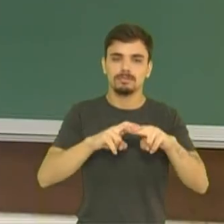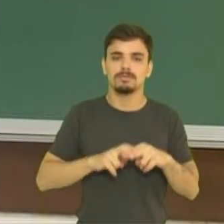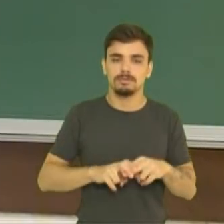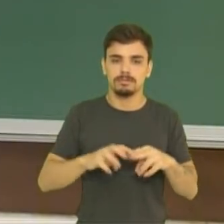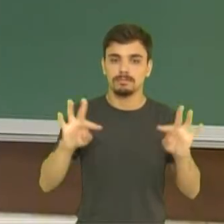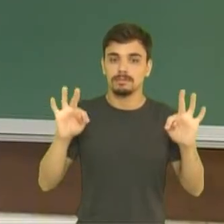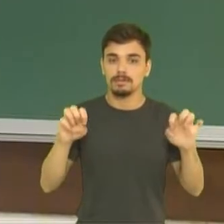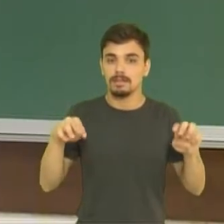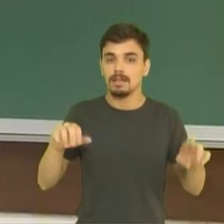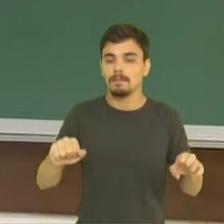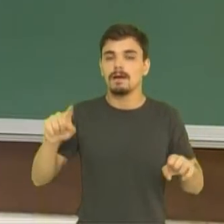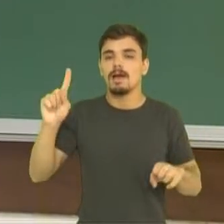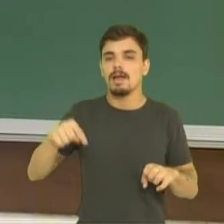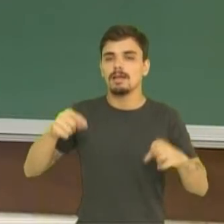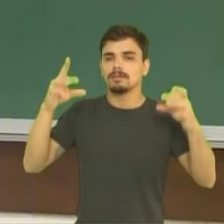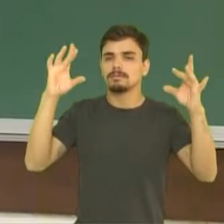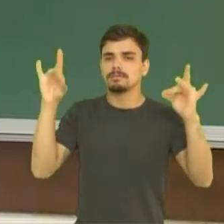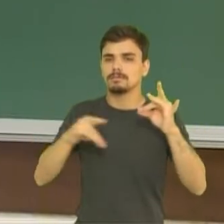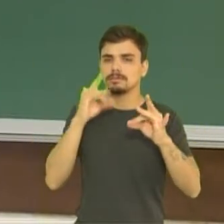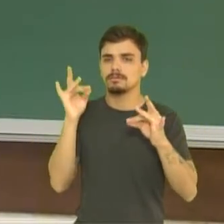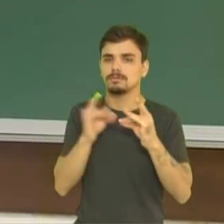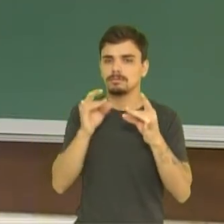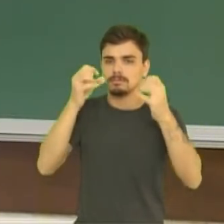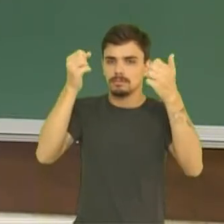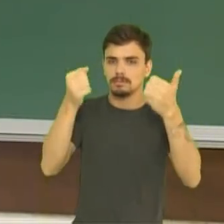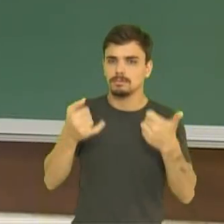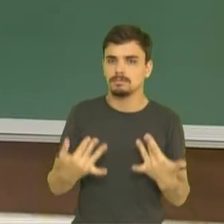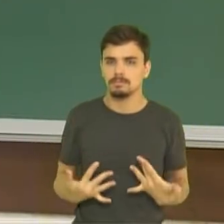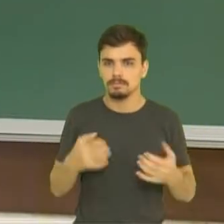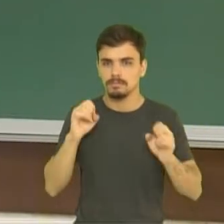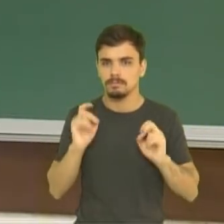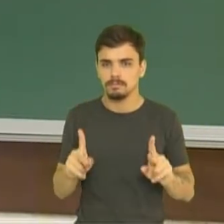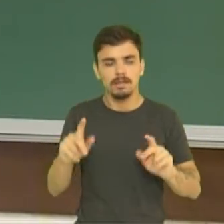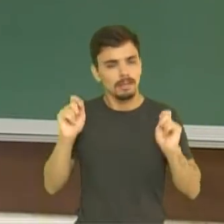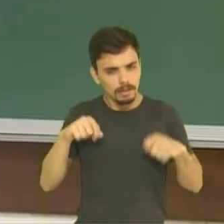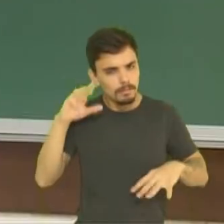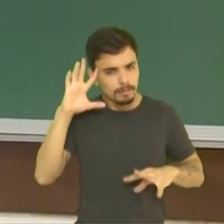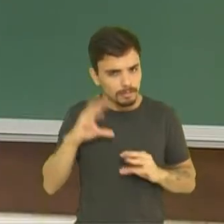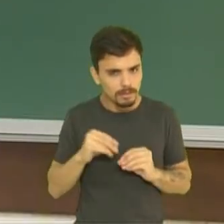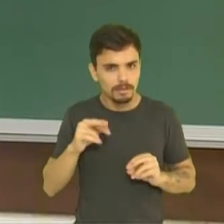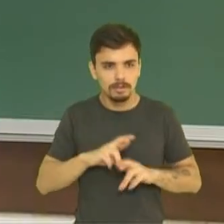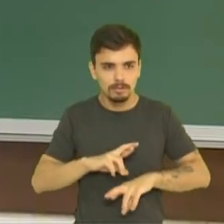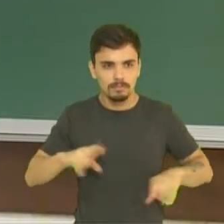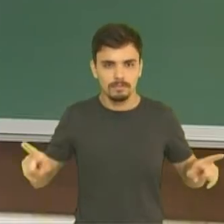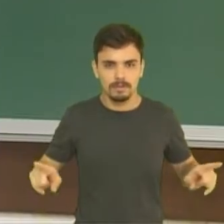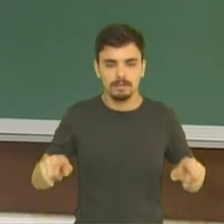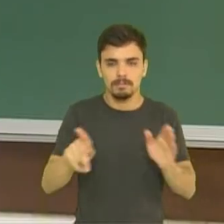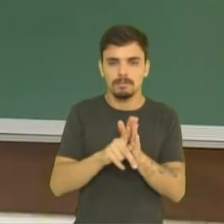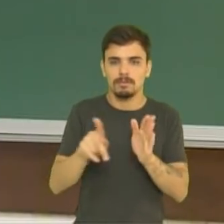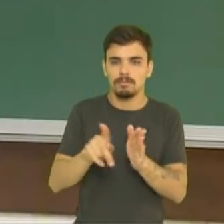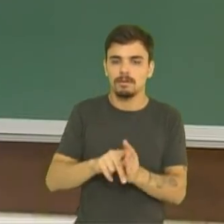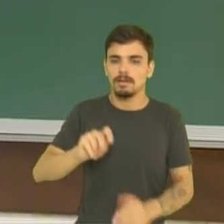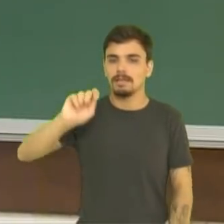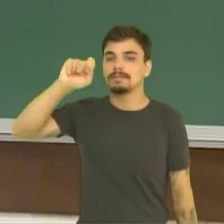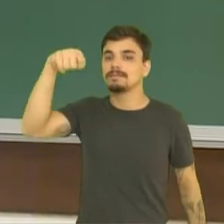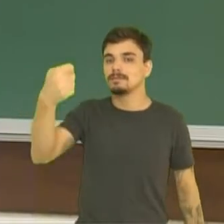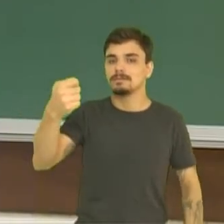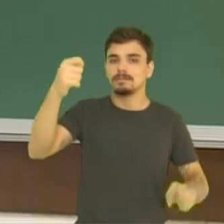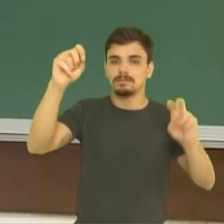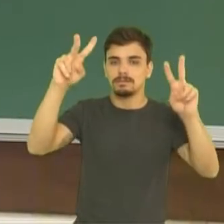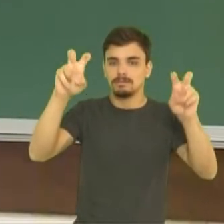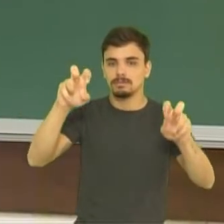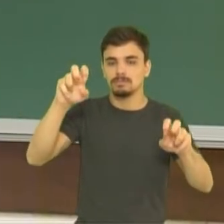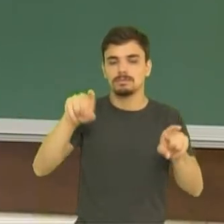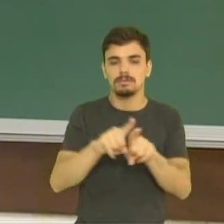mais específico ali que pode ser trabalhado. Certo? Deu para entender a diferença entre assunto e tema?